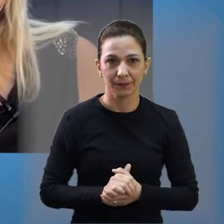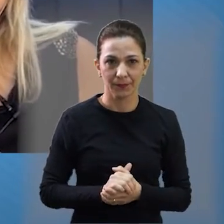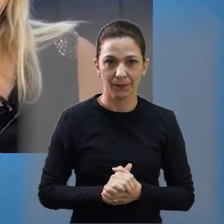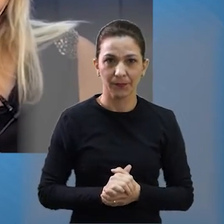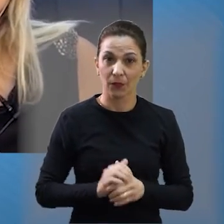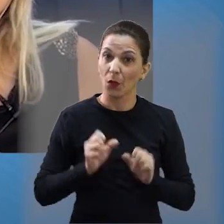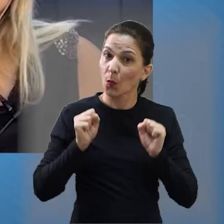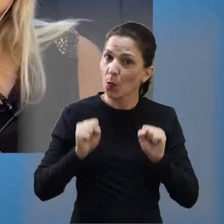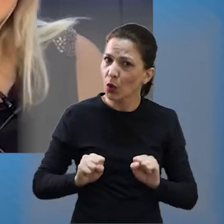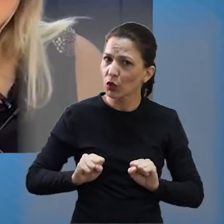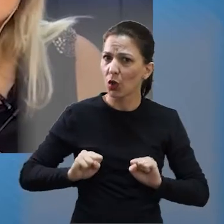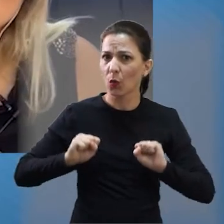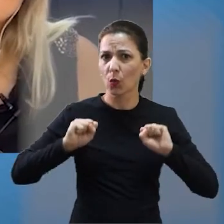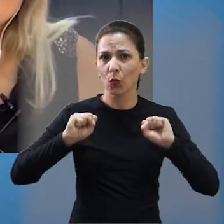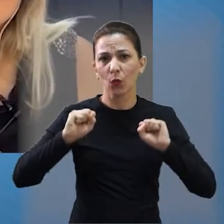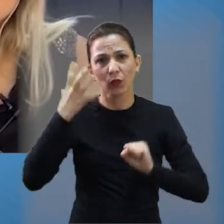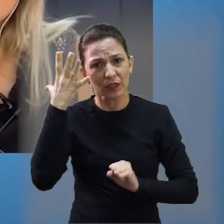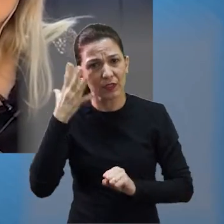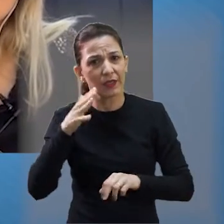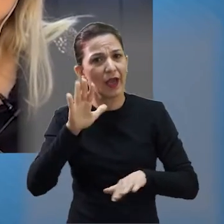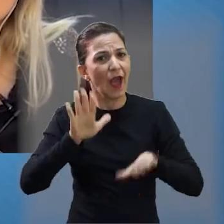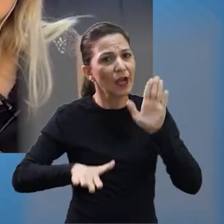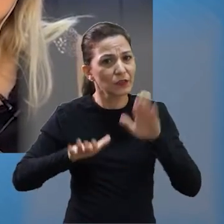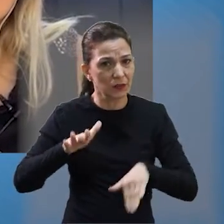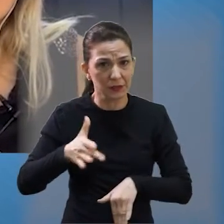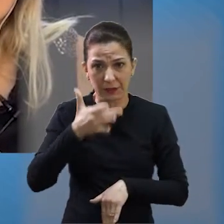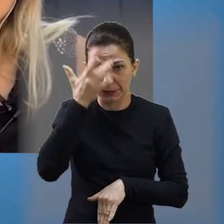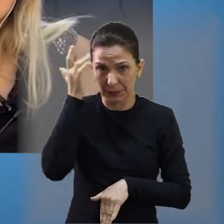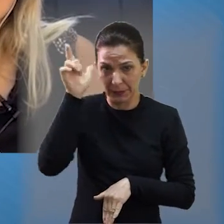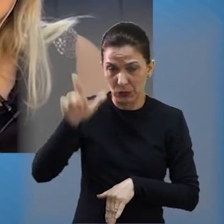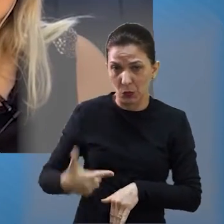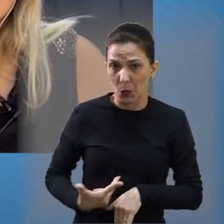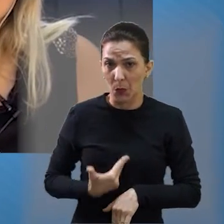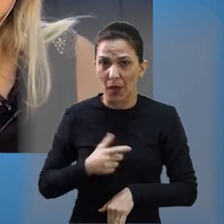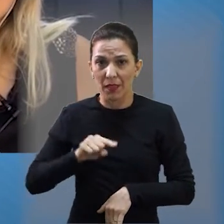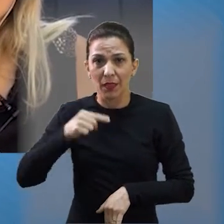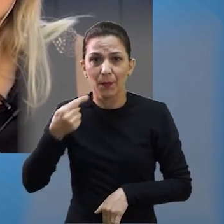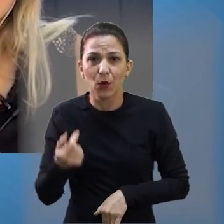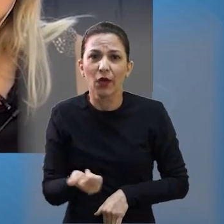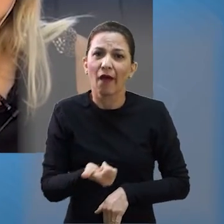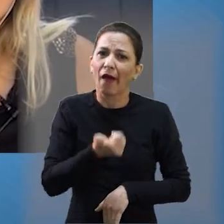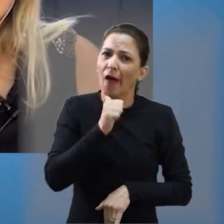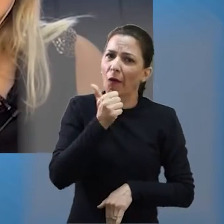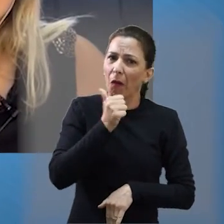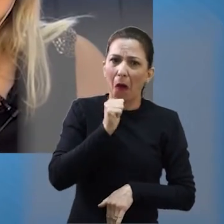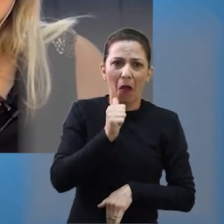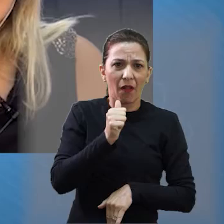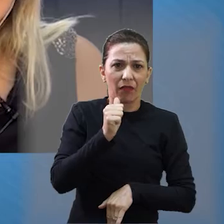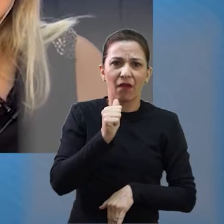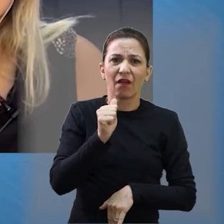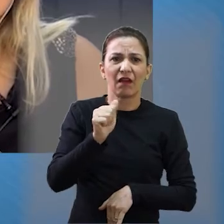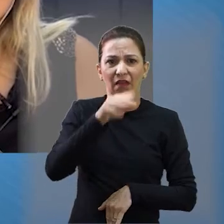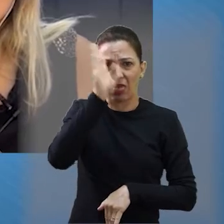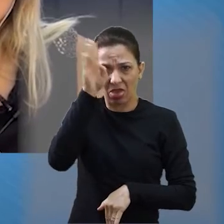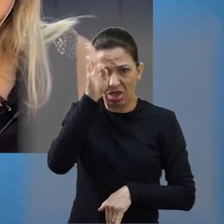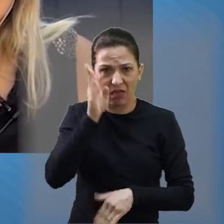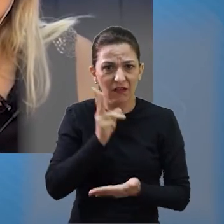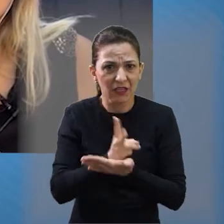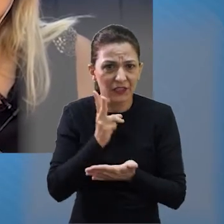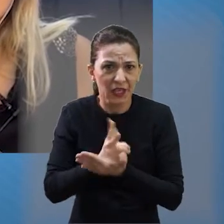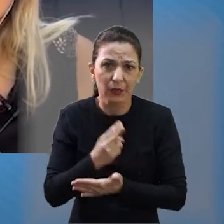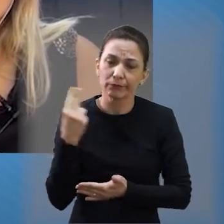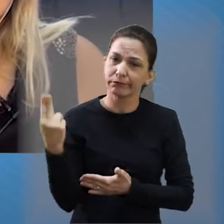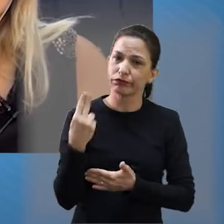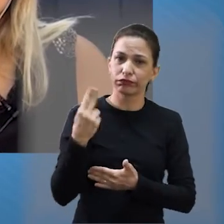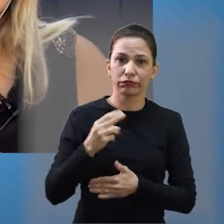comida pela bebida. Isso pode acontecer. Não é de rotina que isso aconteça. Não quer dizer que você fez